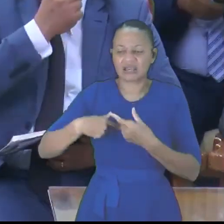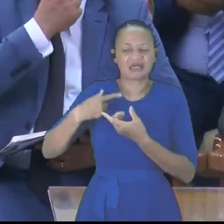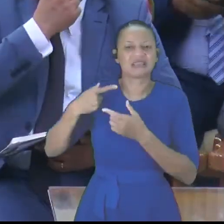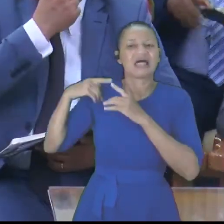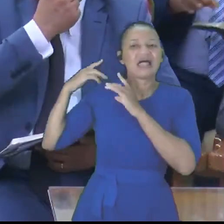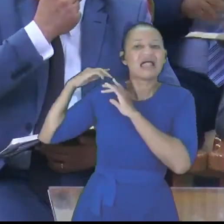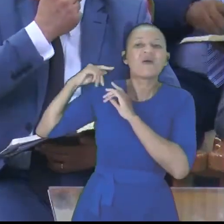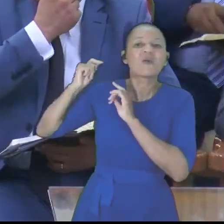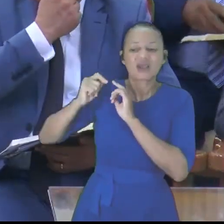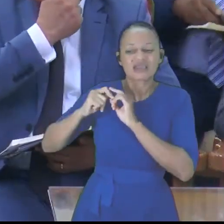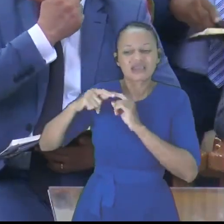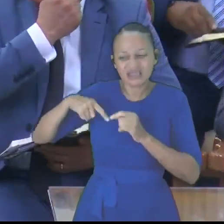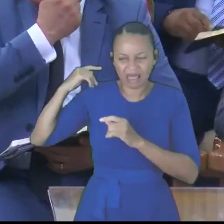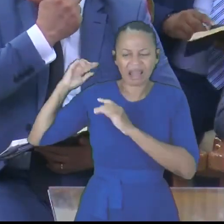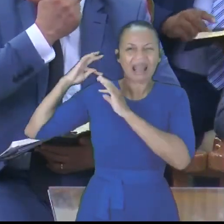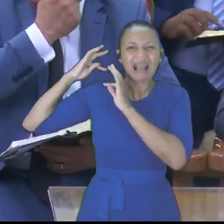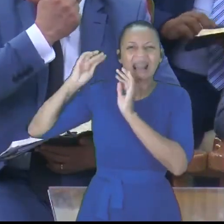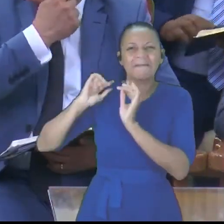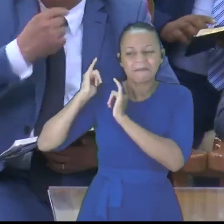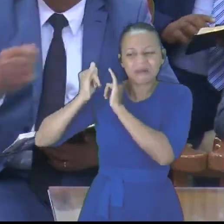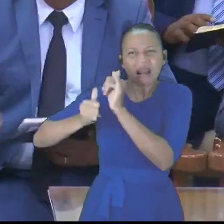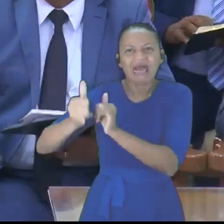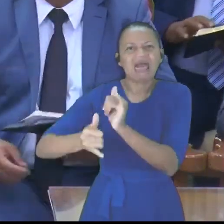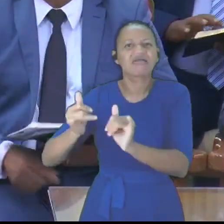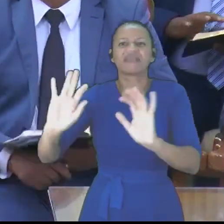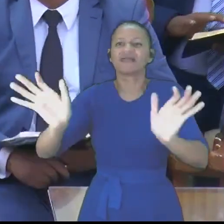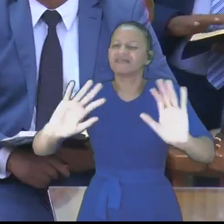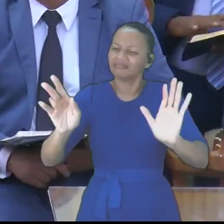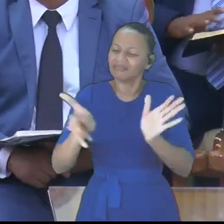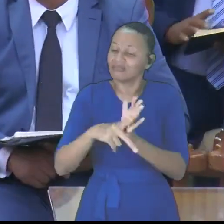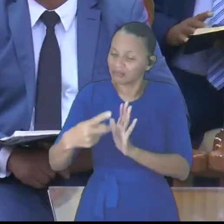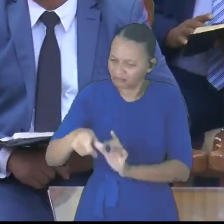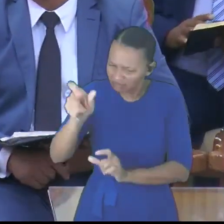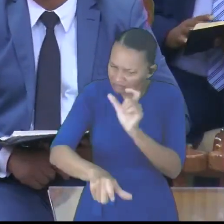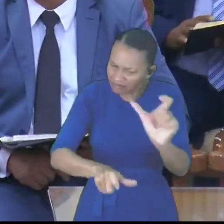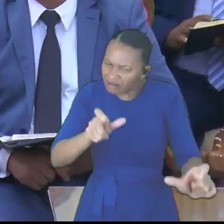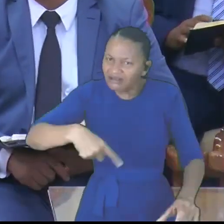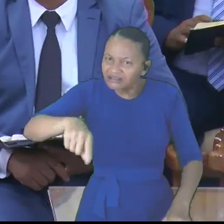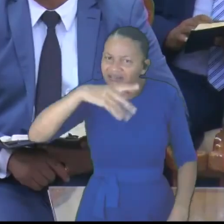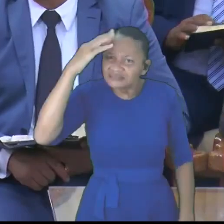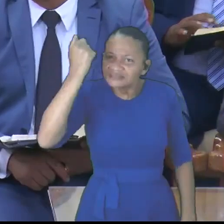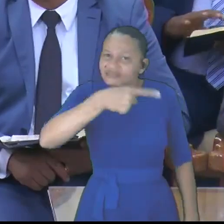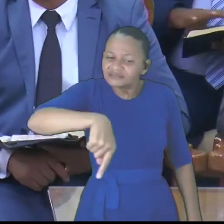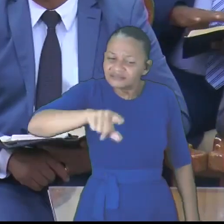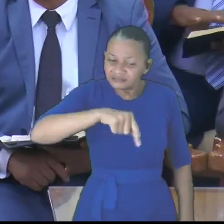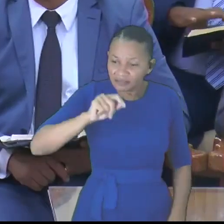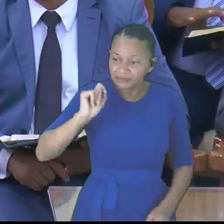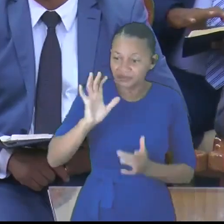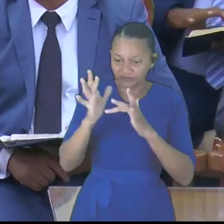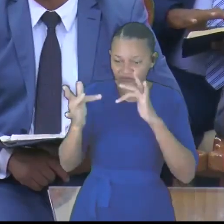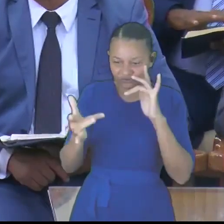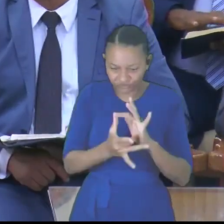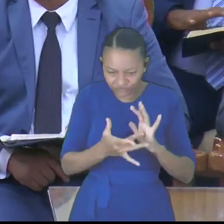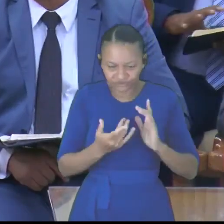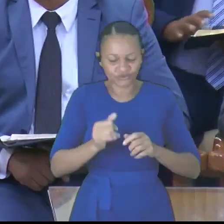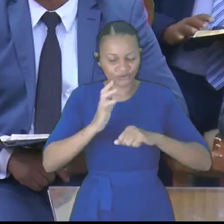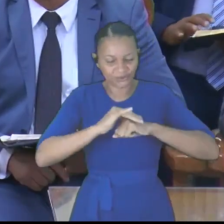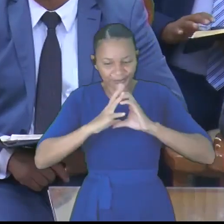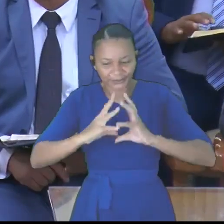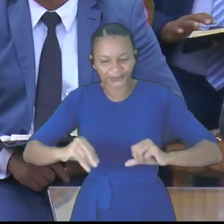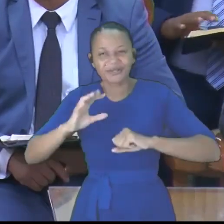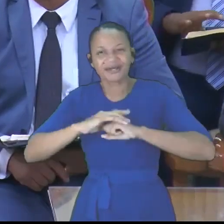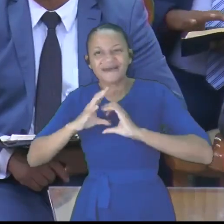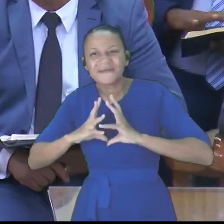A nossa fé não é baseada em enrolada. Vós mesmos sabeis que Jesus andou curando aqui